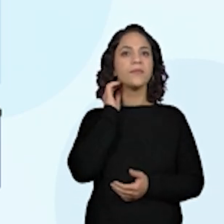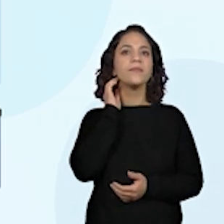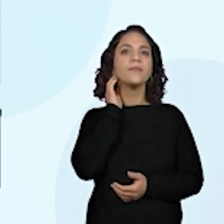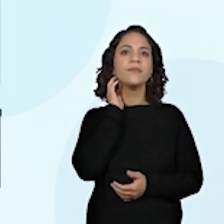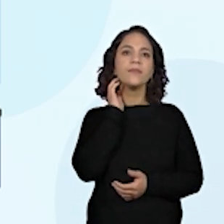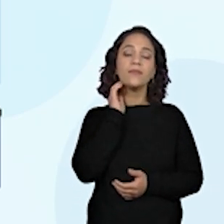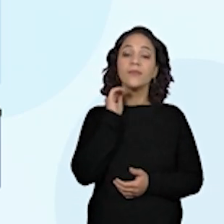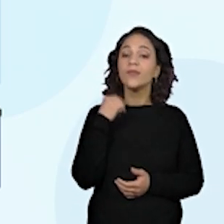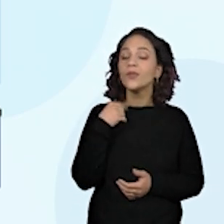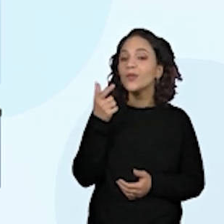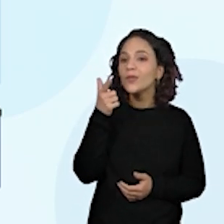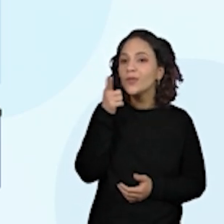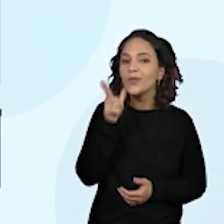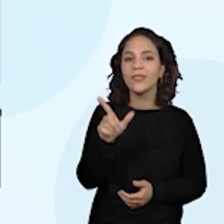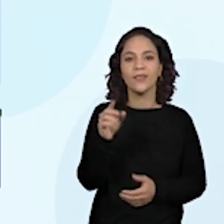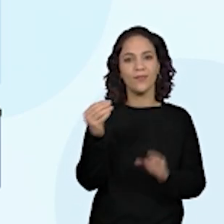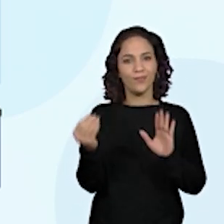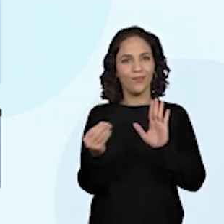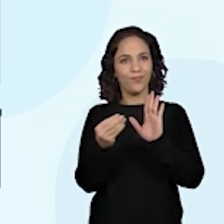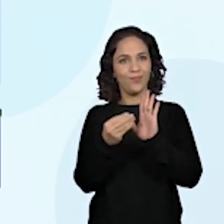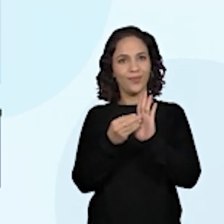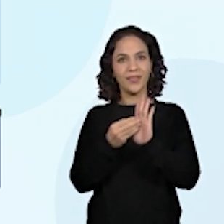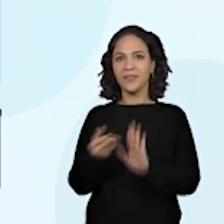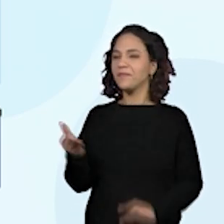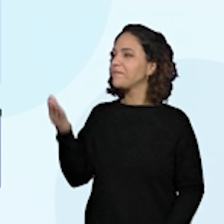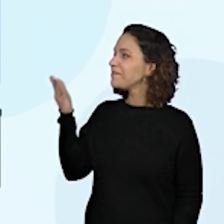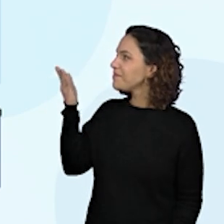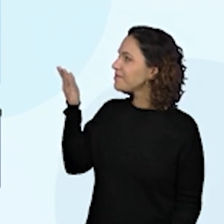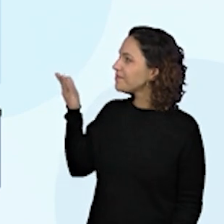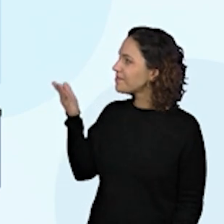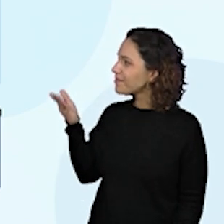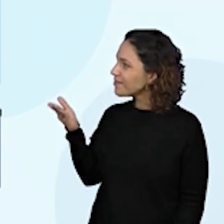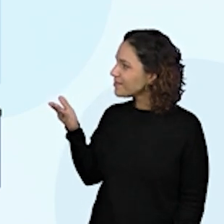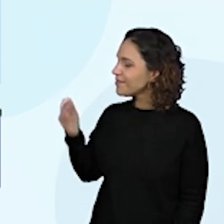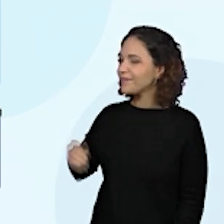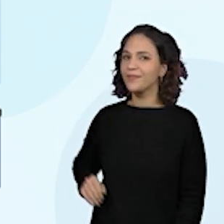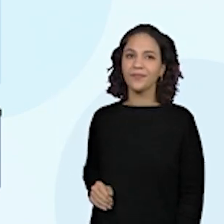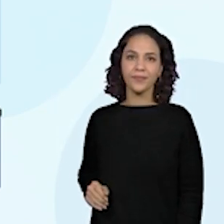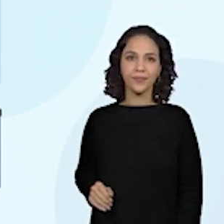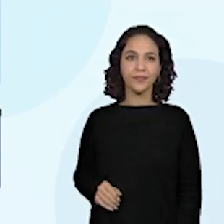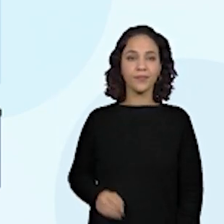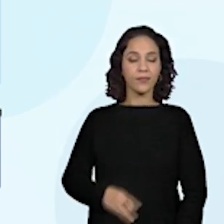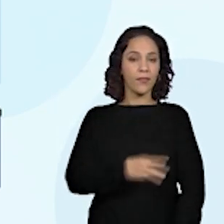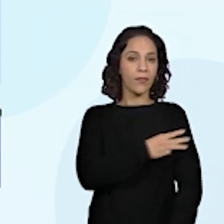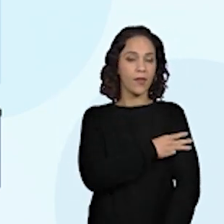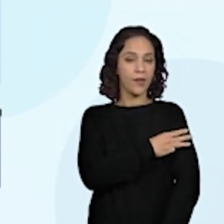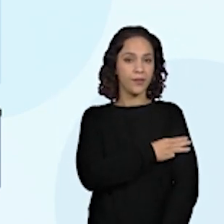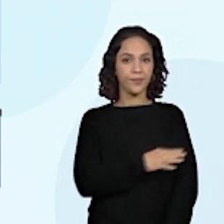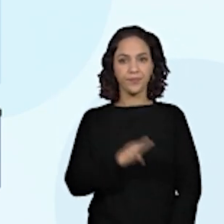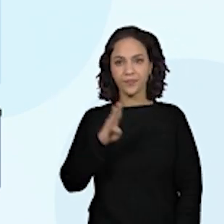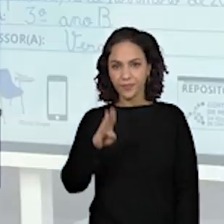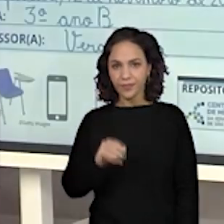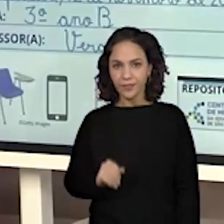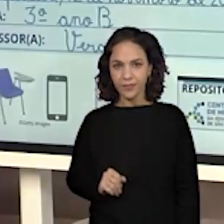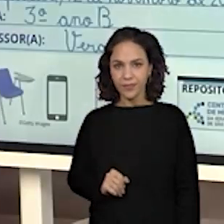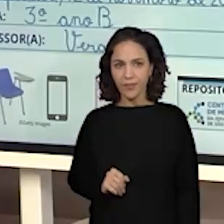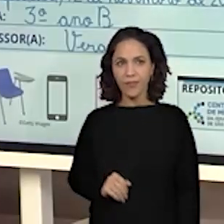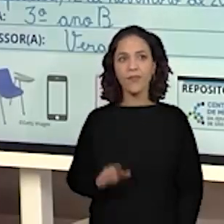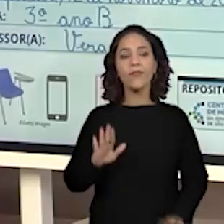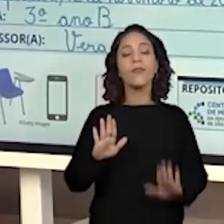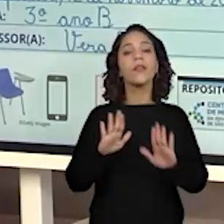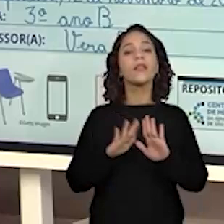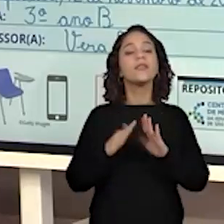para o registro inicial, Carapicuíba, 12 de novembro de 2021, terceiro ano B, professora Vera